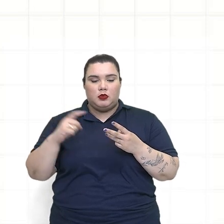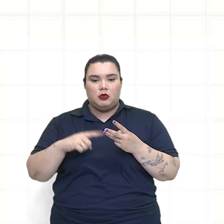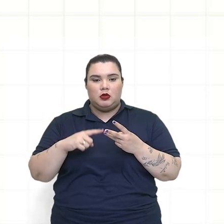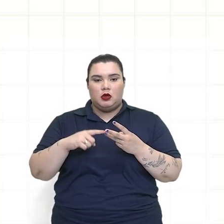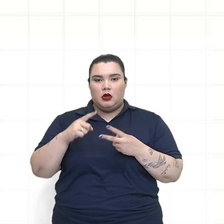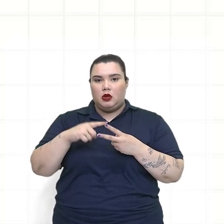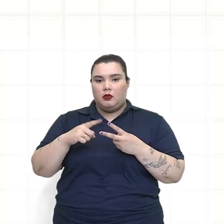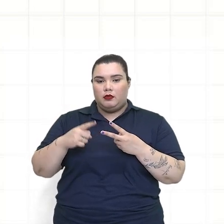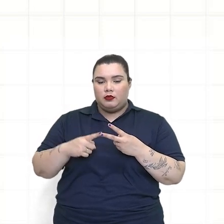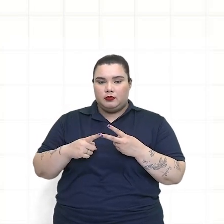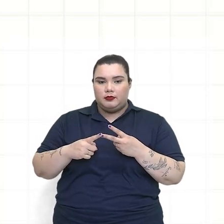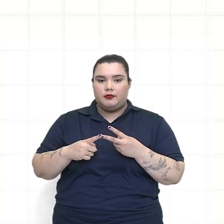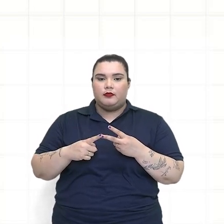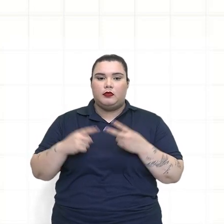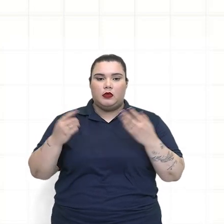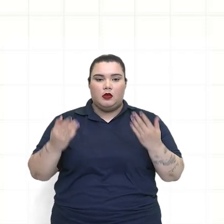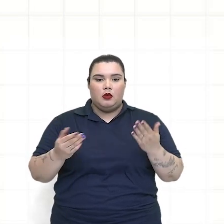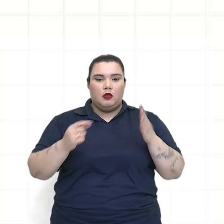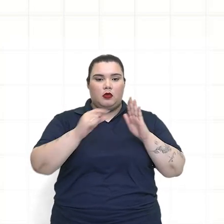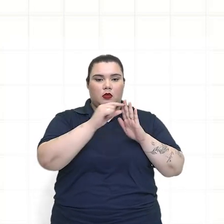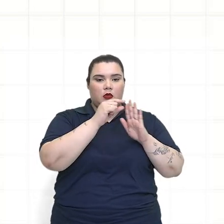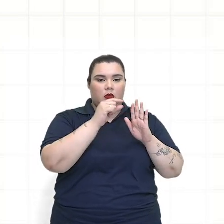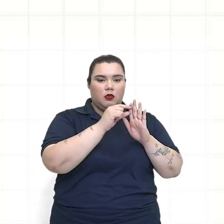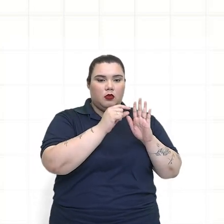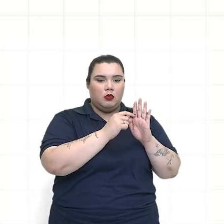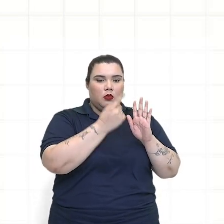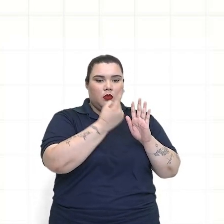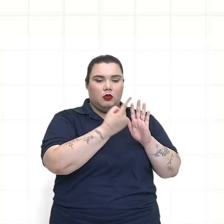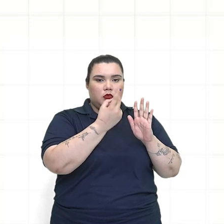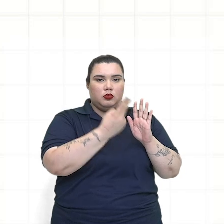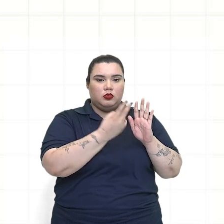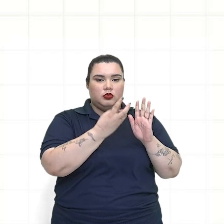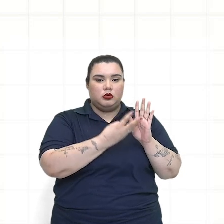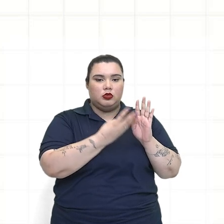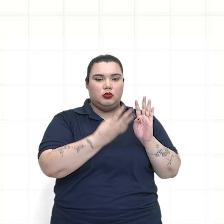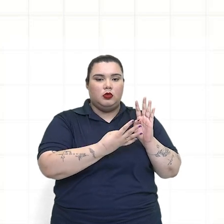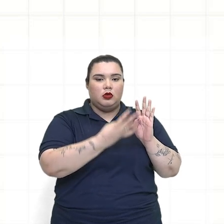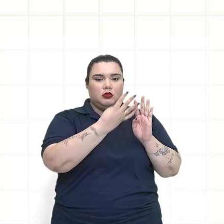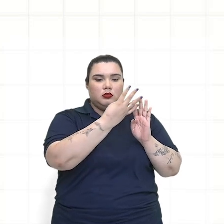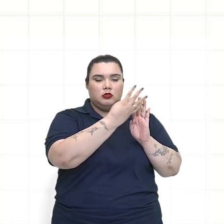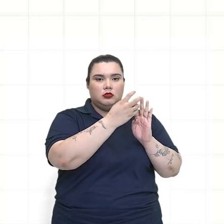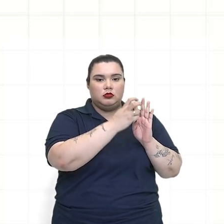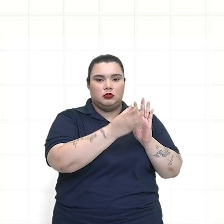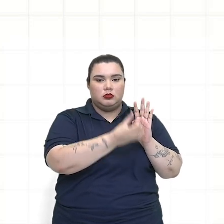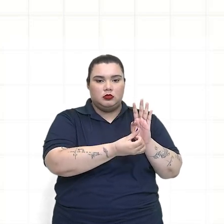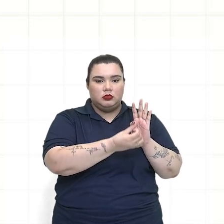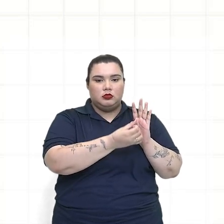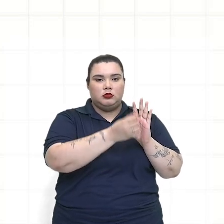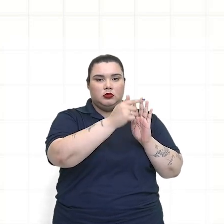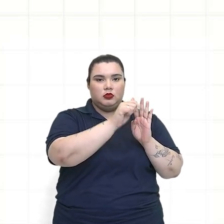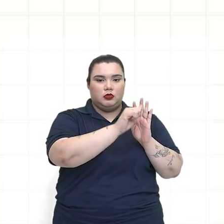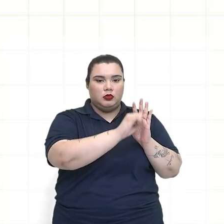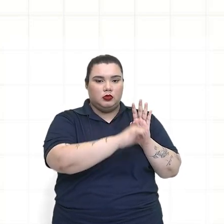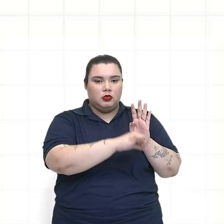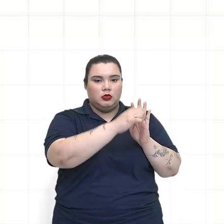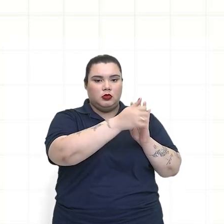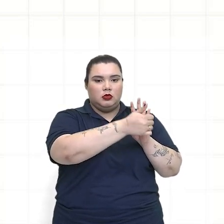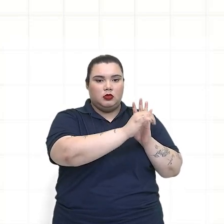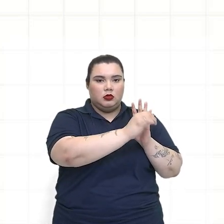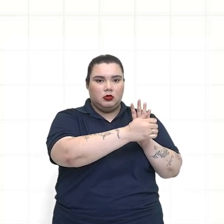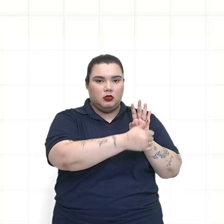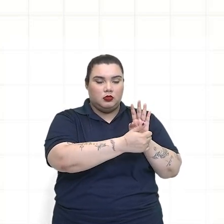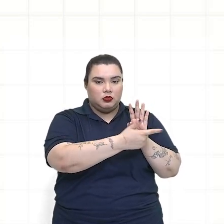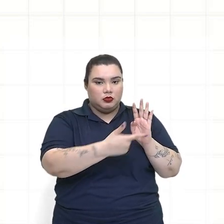Aqui, cada osso vai valer uma unidade, ó, 1, 2, 3, 4, 5, 6. No caso aqui,